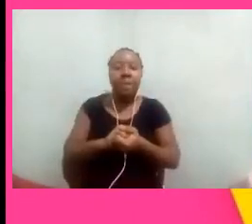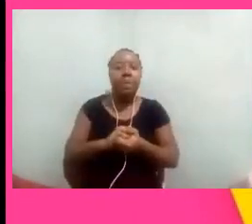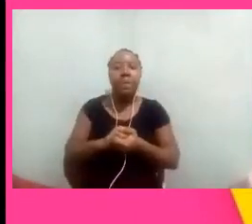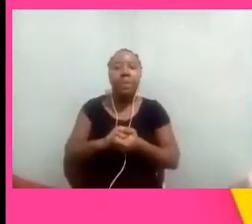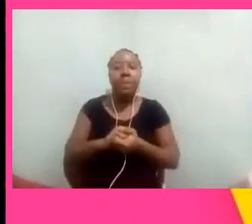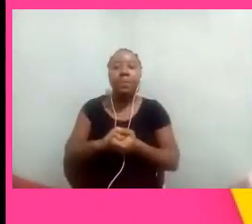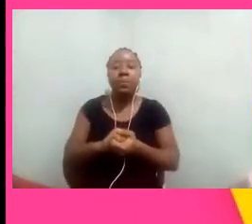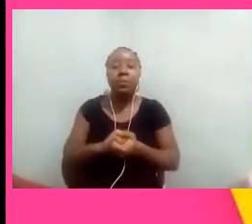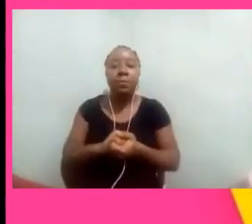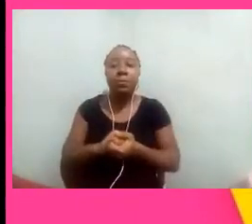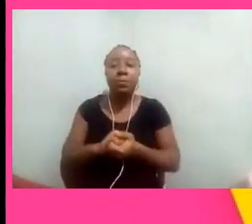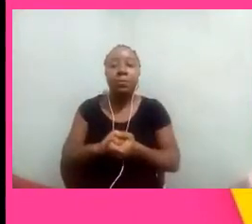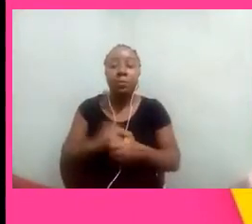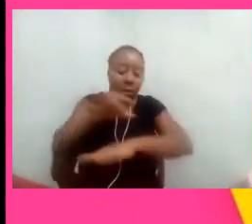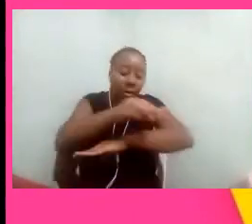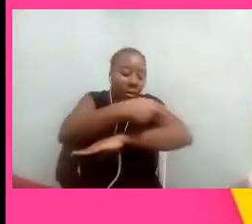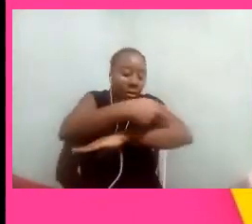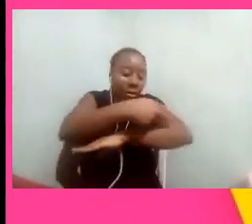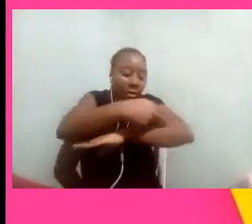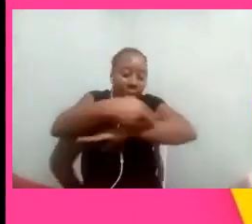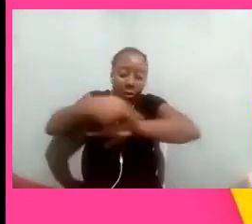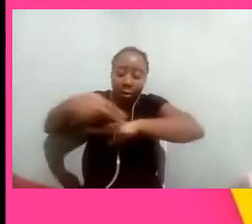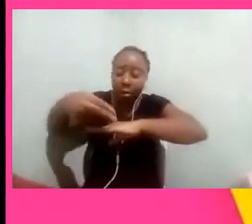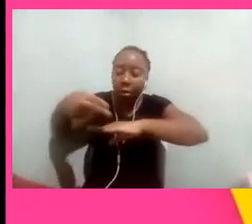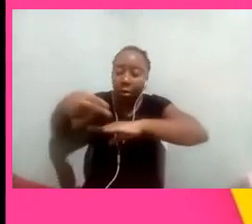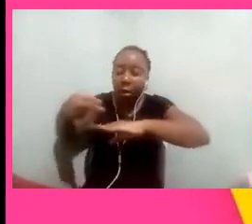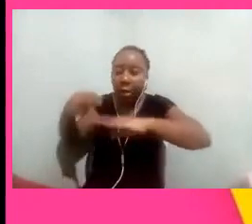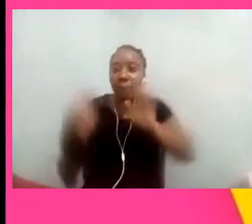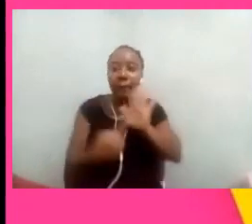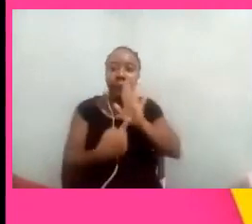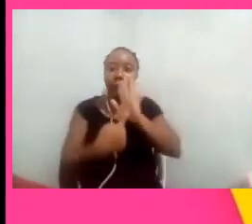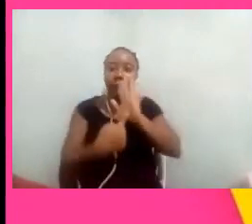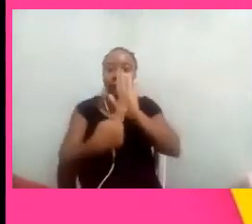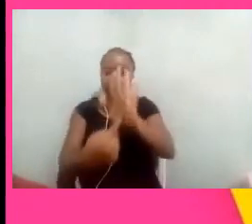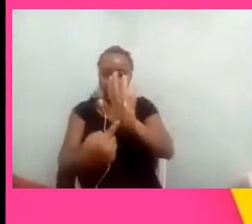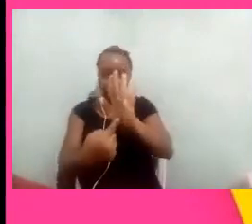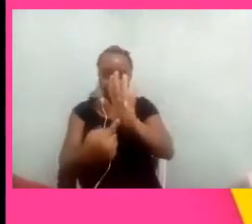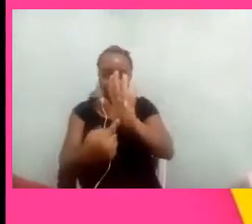Enquanto eu estou cortando aqui, eu vou mostrar para vocês